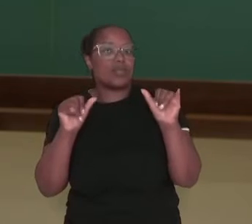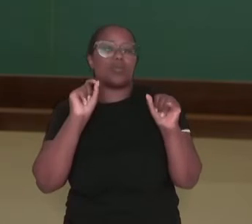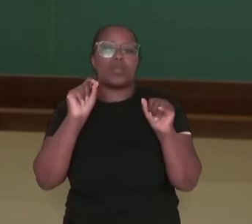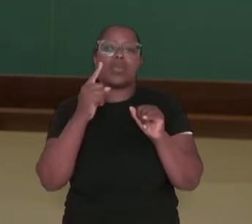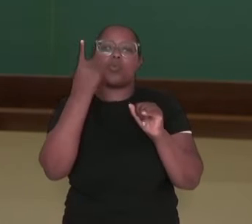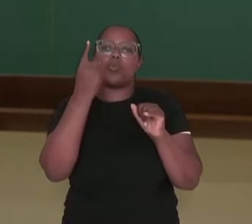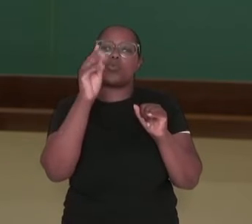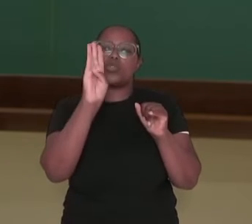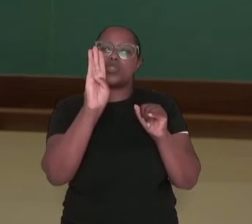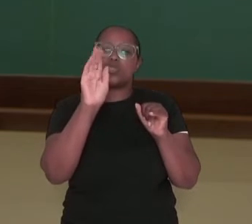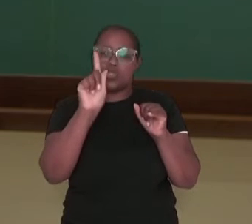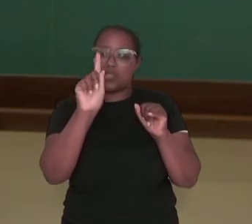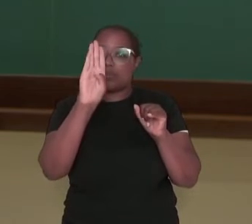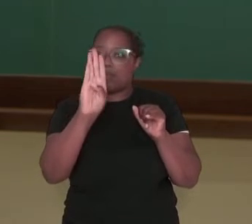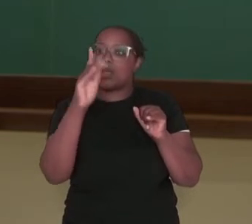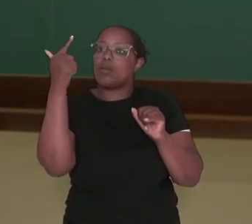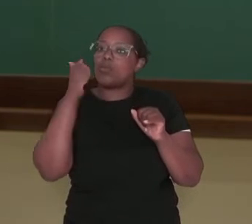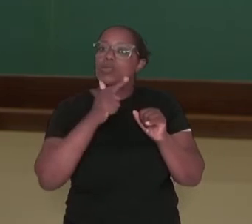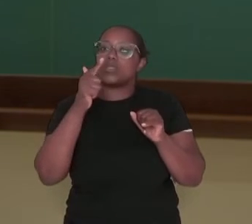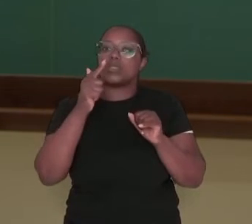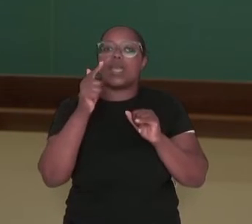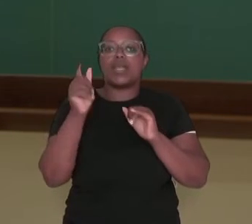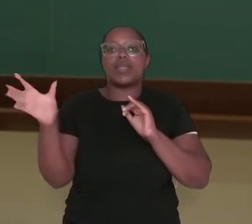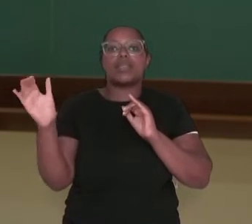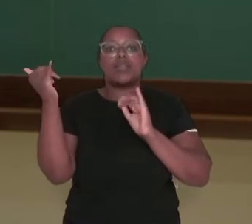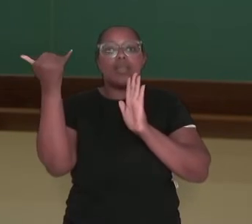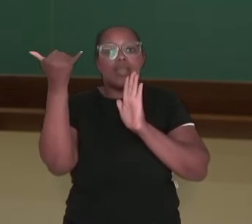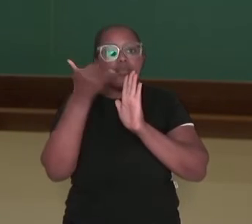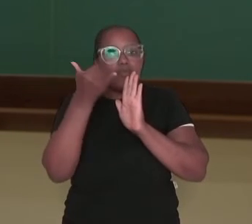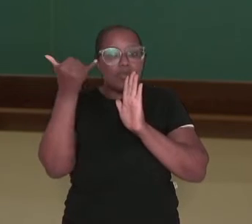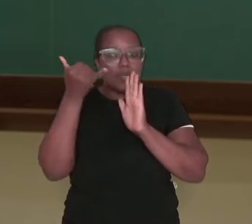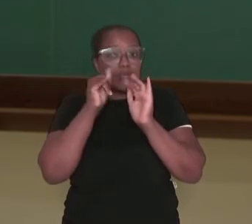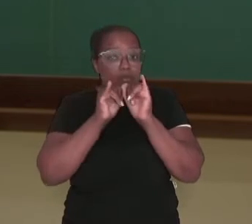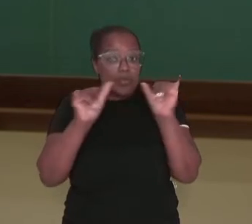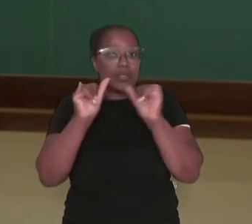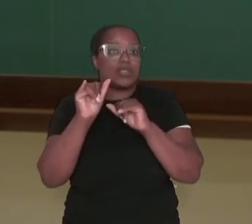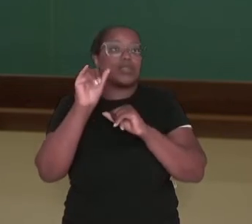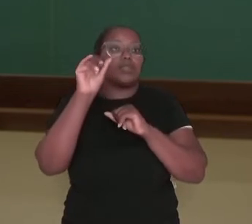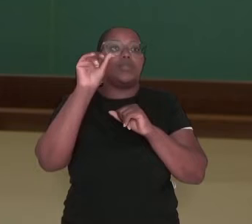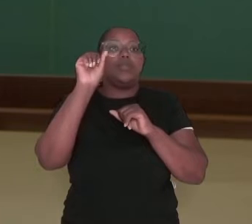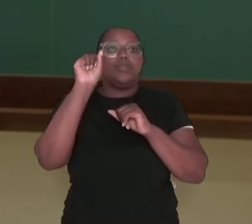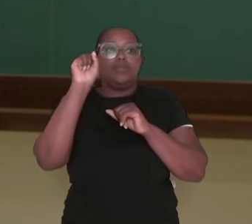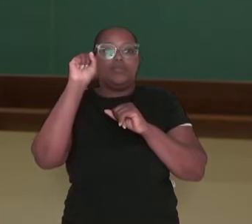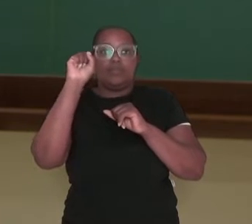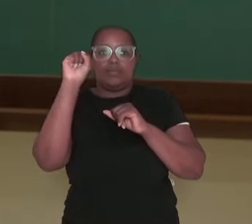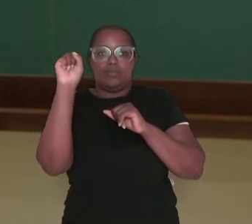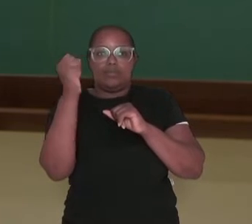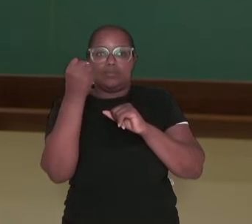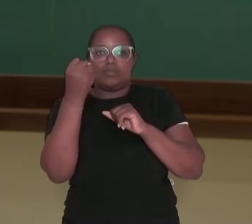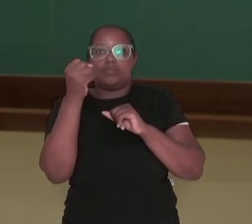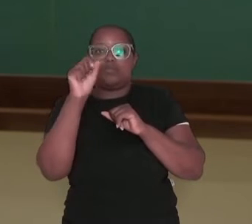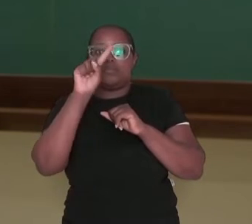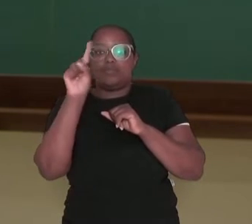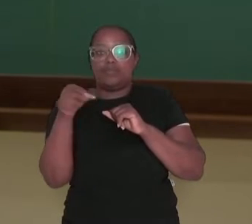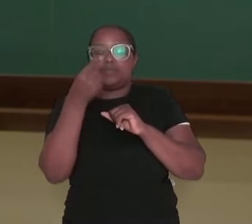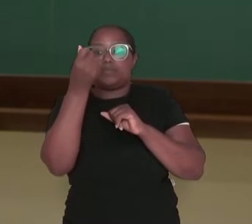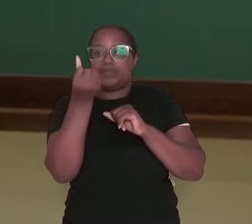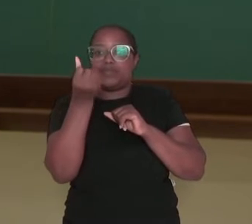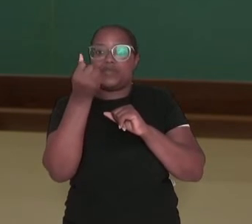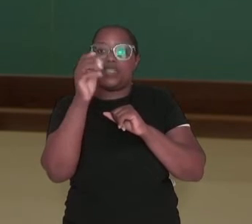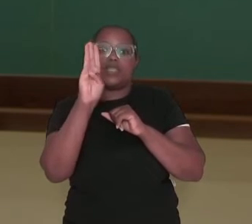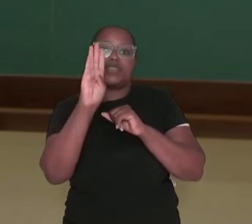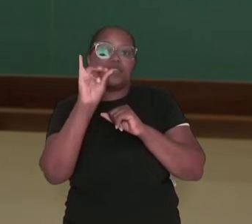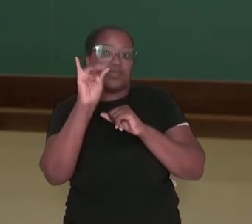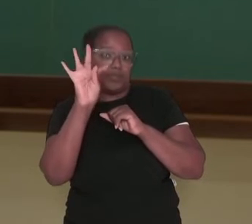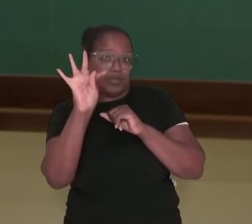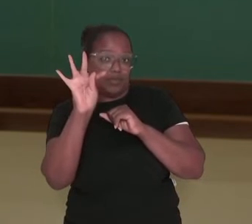consegue armazenar 8,6 bilhões de sinais, né? Ou 8,6 bilhões de bits, correto?